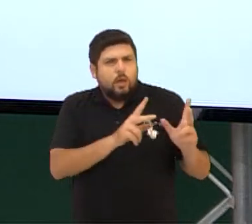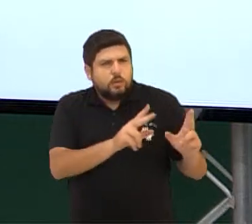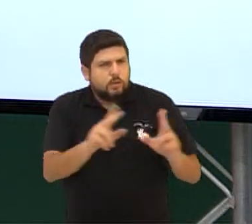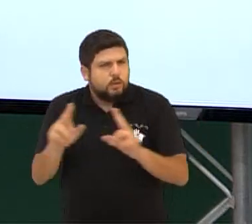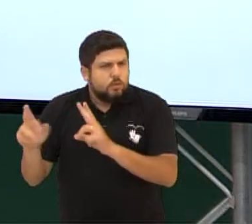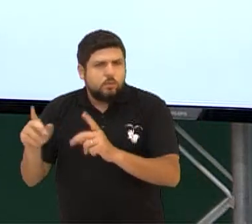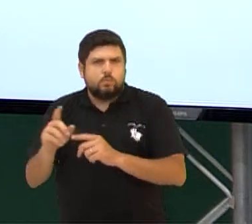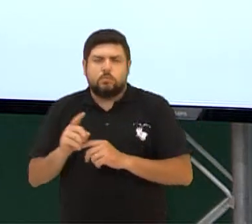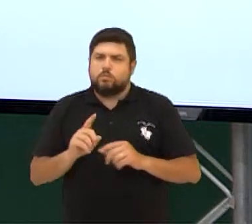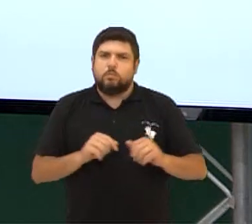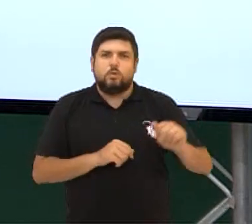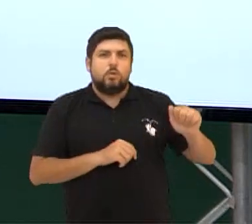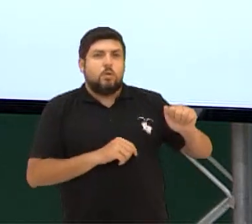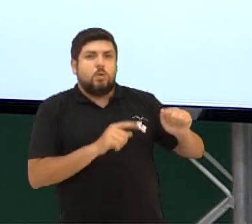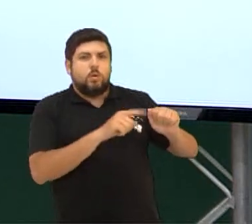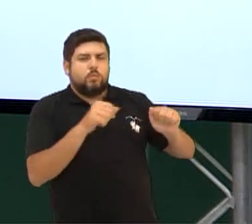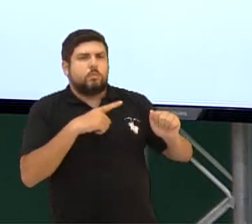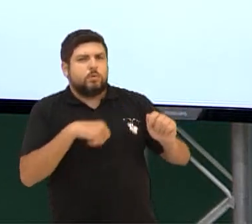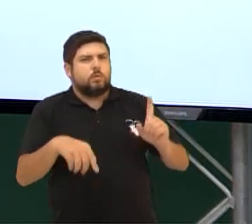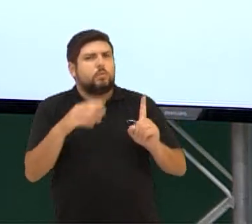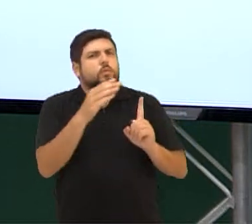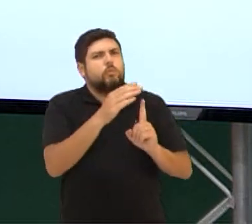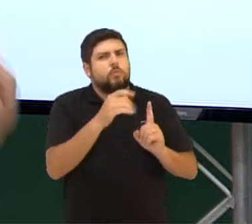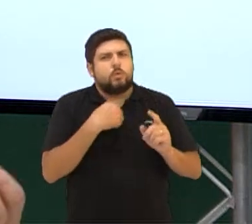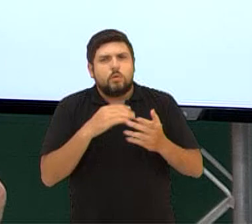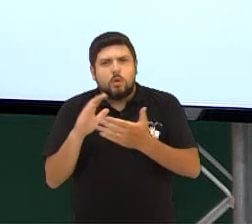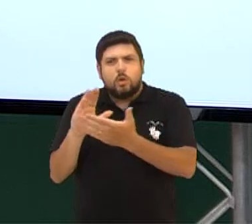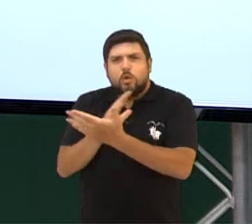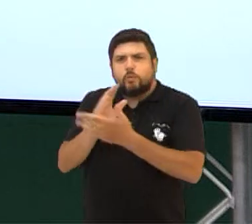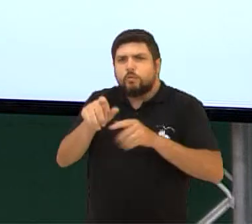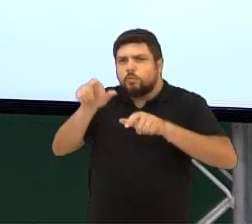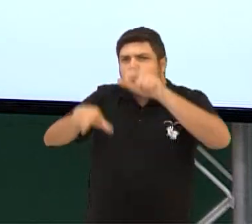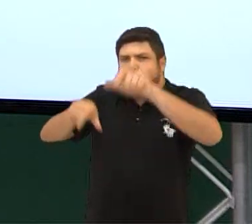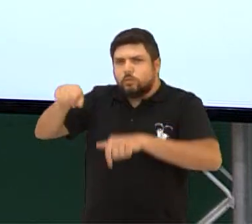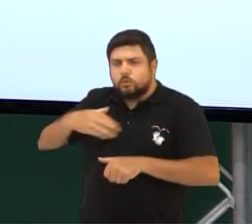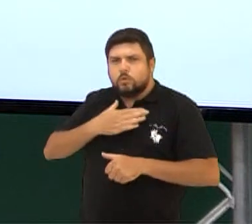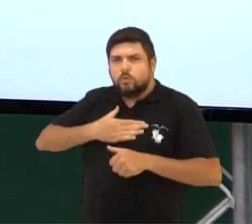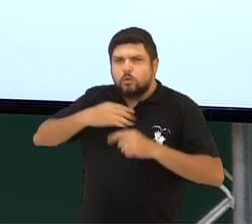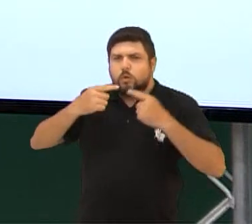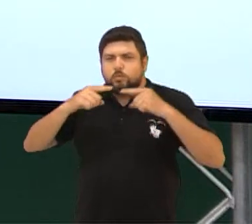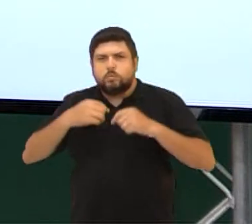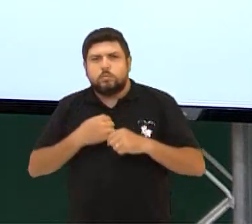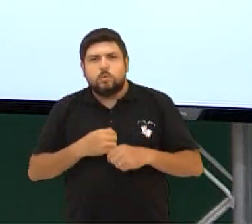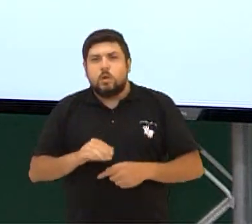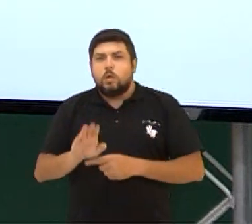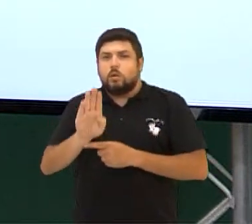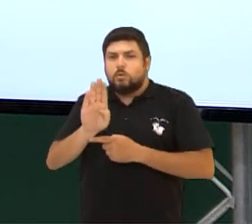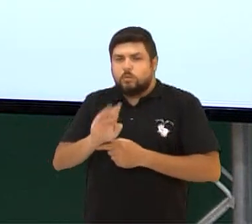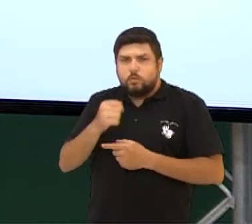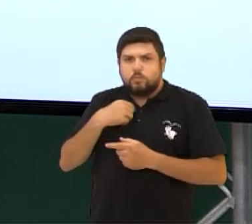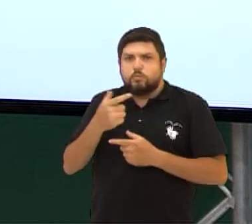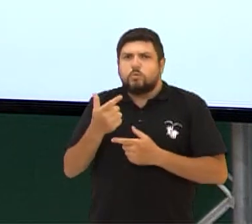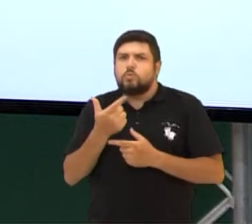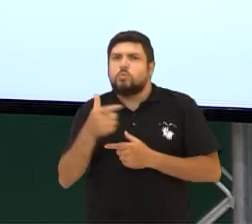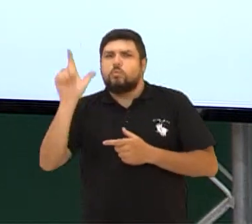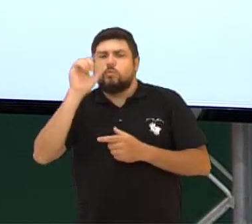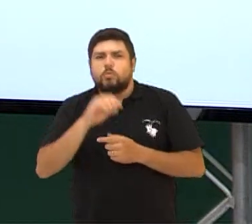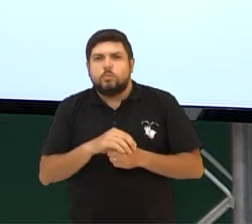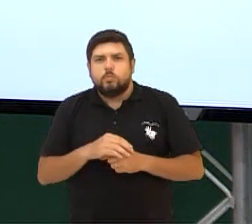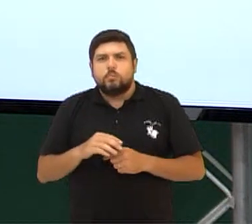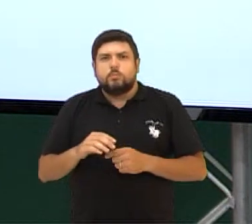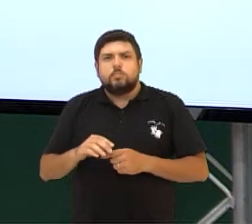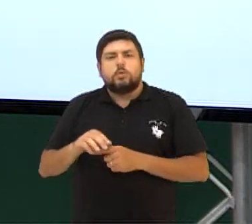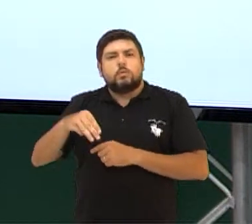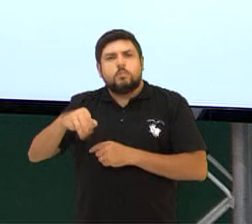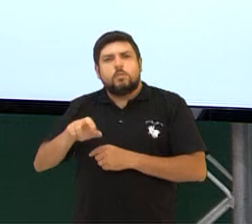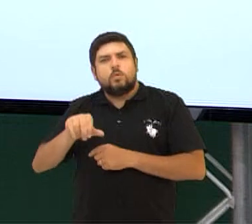tinha influências muito peculiares, autores que ele gostava, músicos que ele gostava, o Walter Benjamin tinha outra, o Horkheimer tinha outra, o